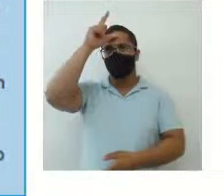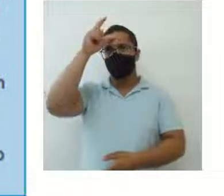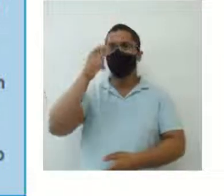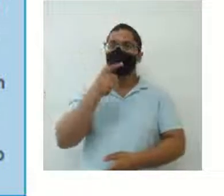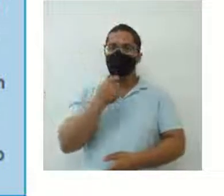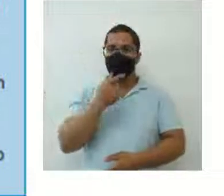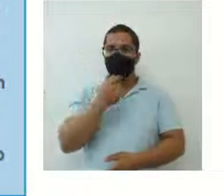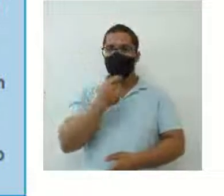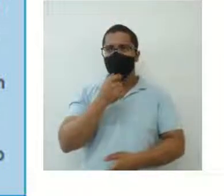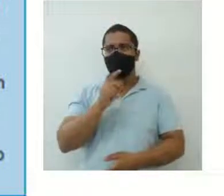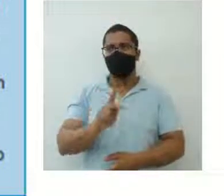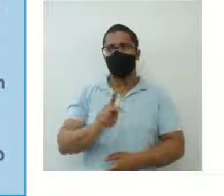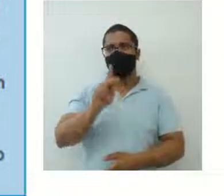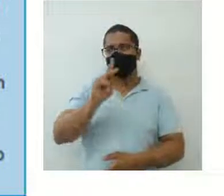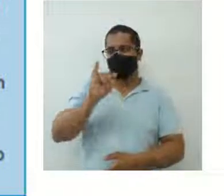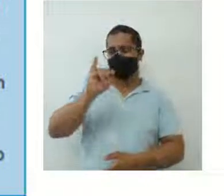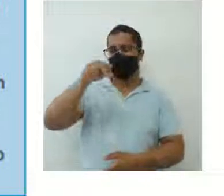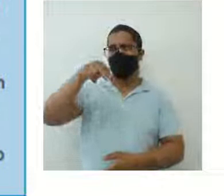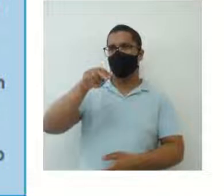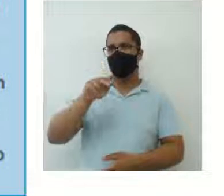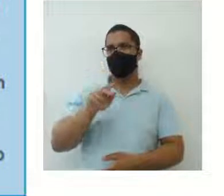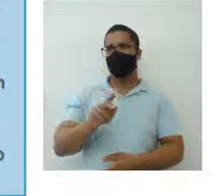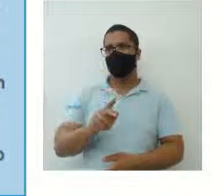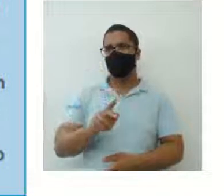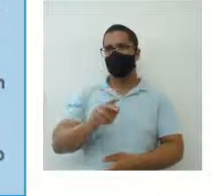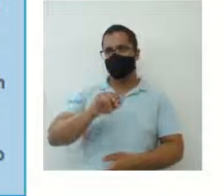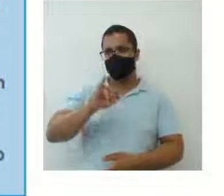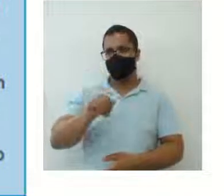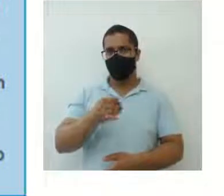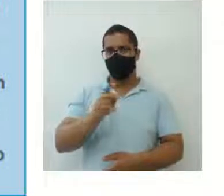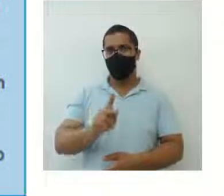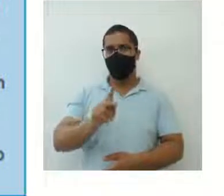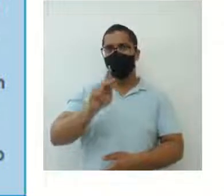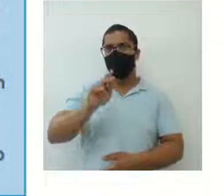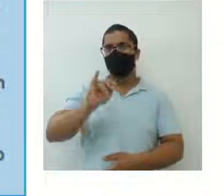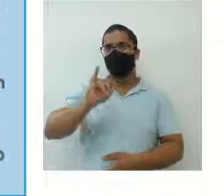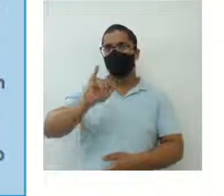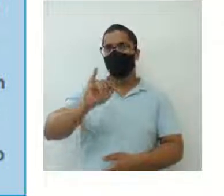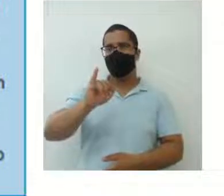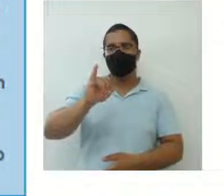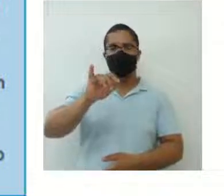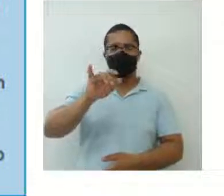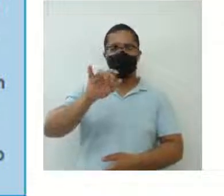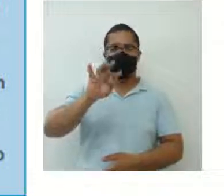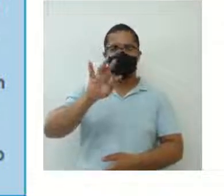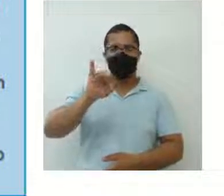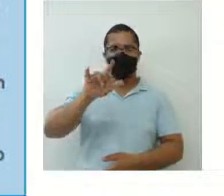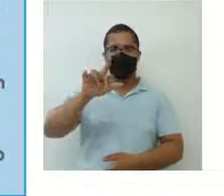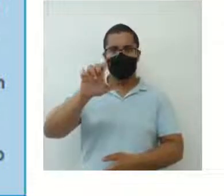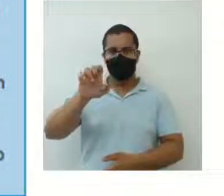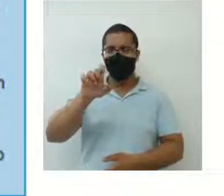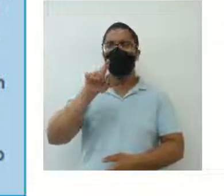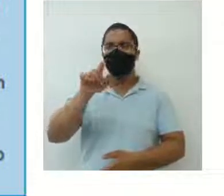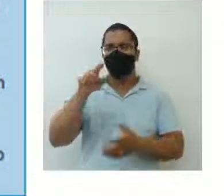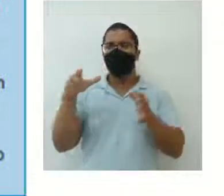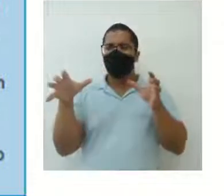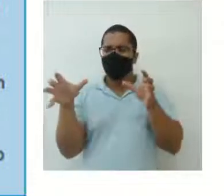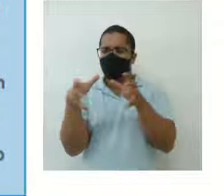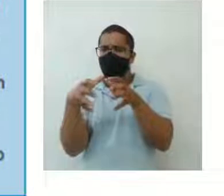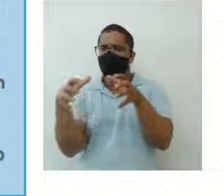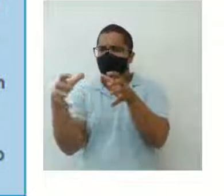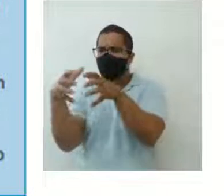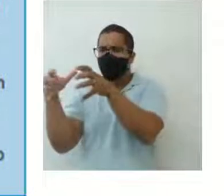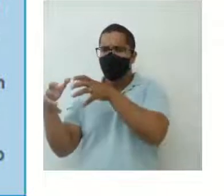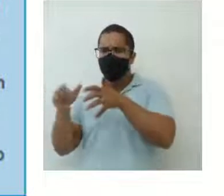Quinquetilê, né? O Quinquetilê reuniu diversos grupos étnicos da África Oriental